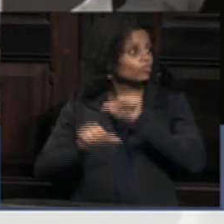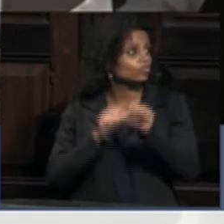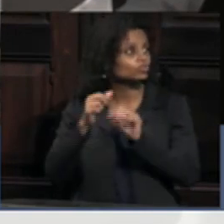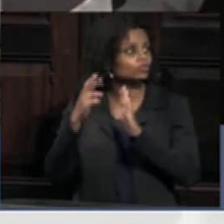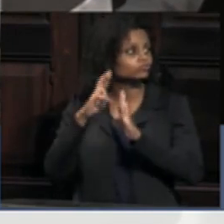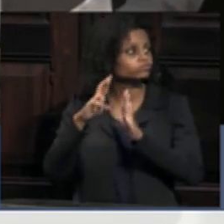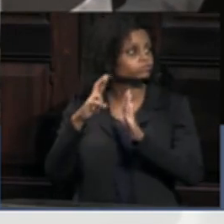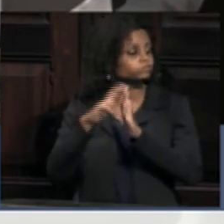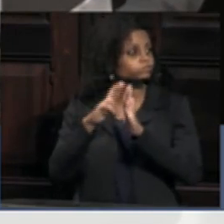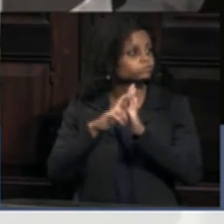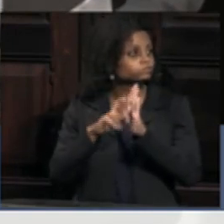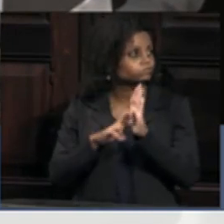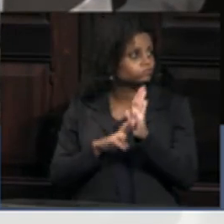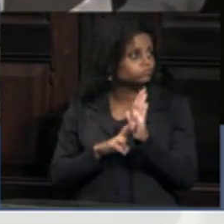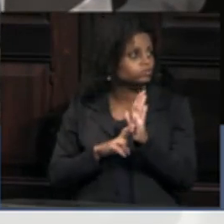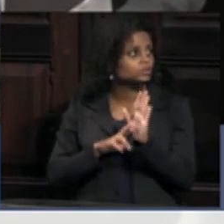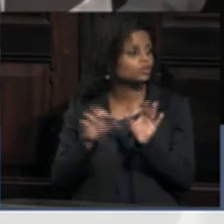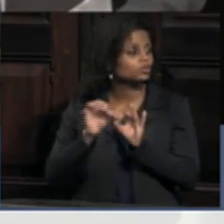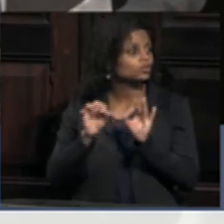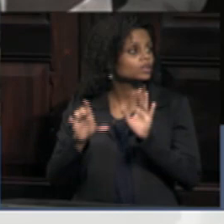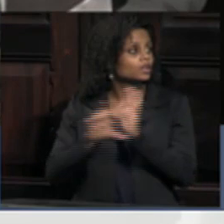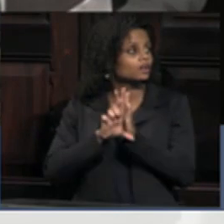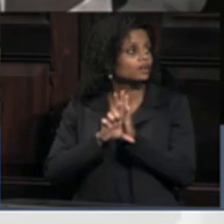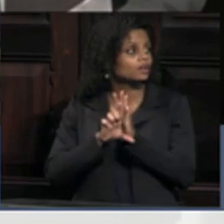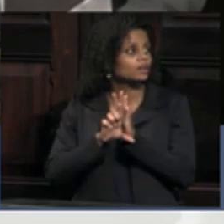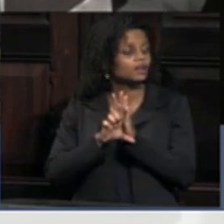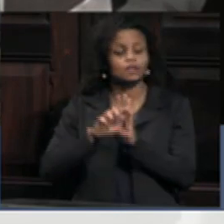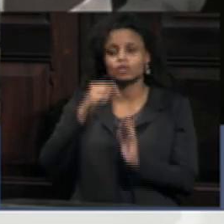redação do artigo 6º da Lei Complementar número